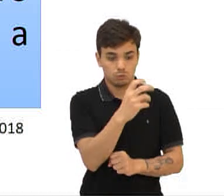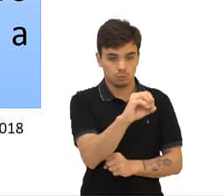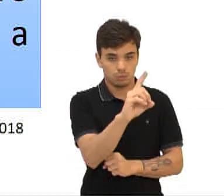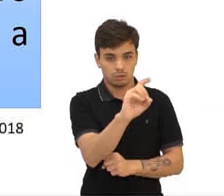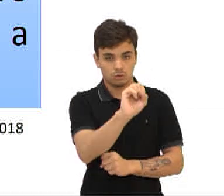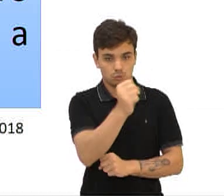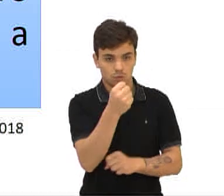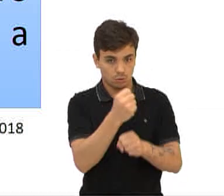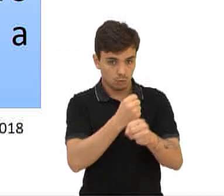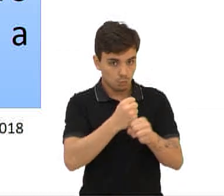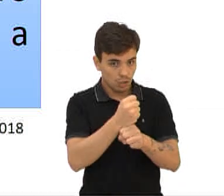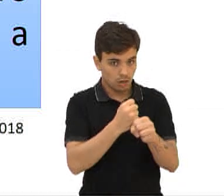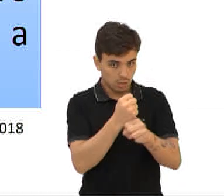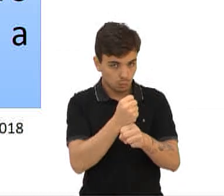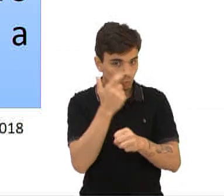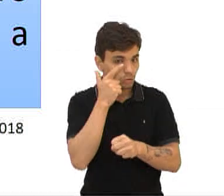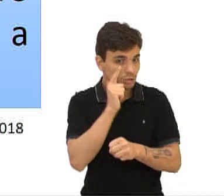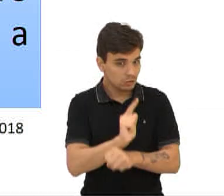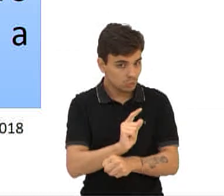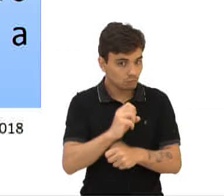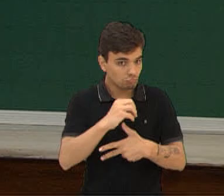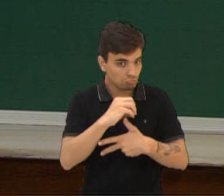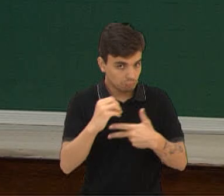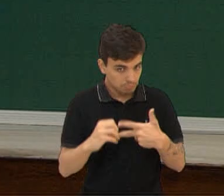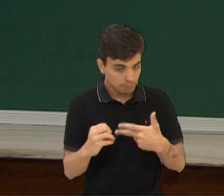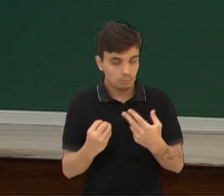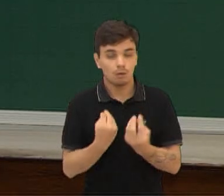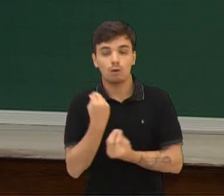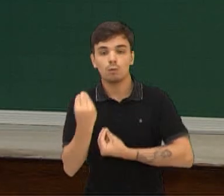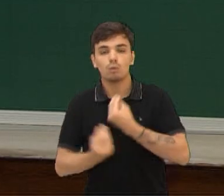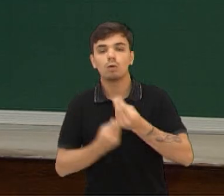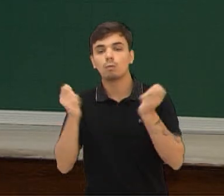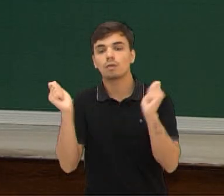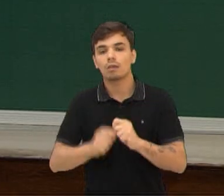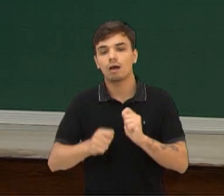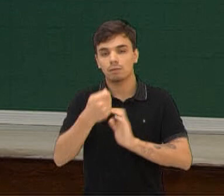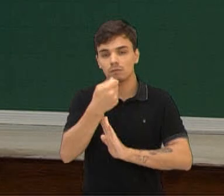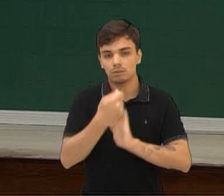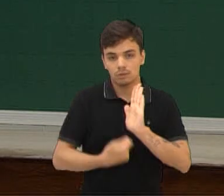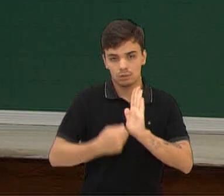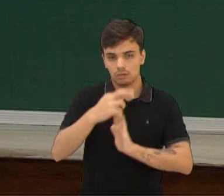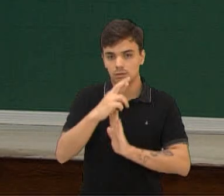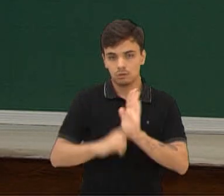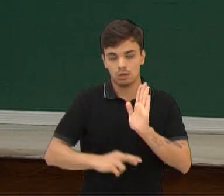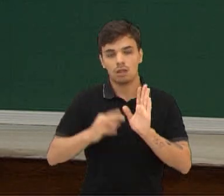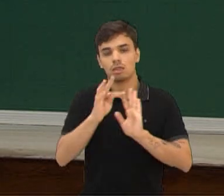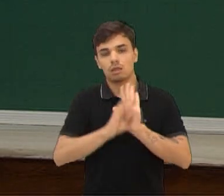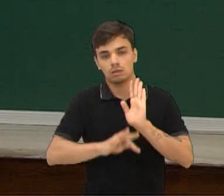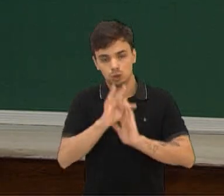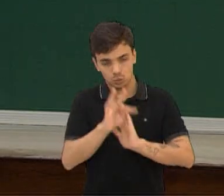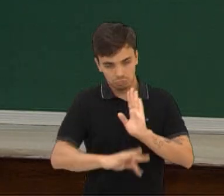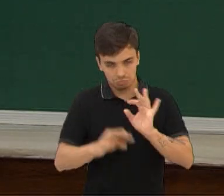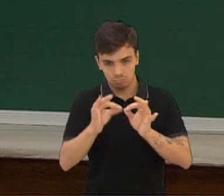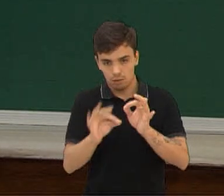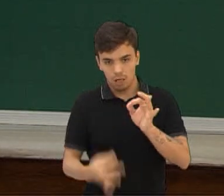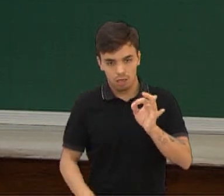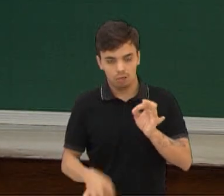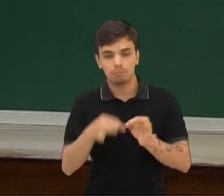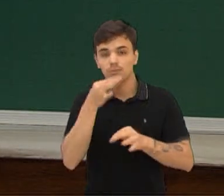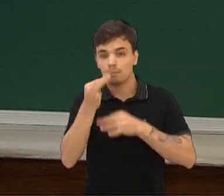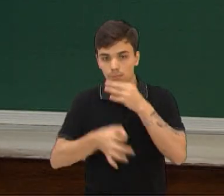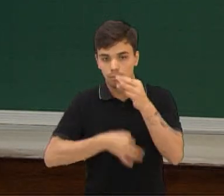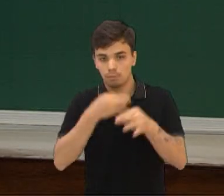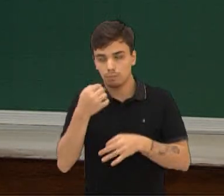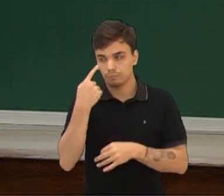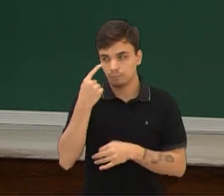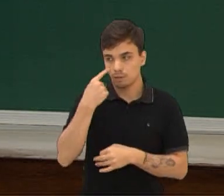2018, tá? O que a gente pode fazer para introduzir o texto dissertativo argumentativo? Tá? Não é raro os alunos dizerem para